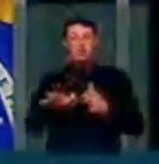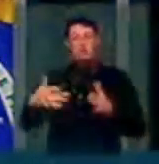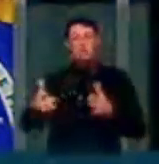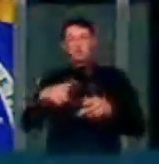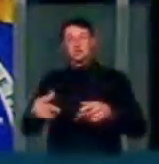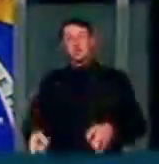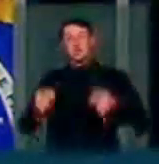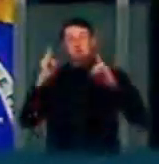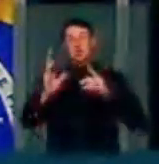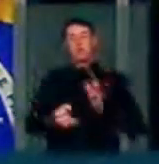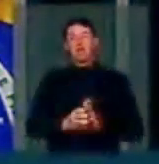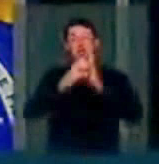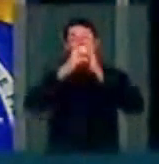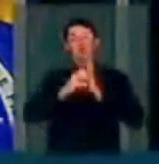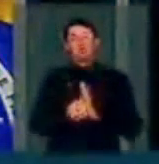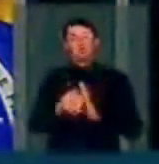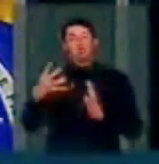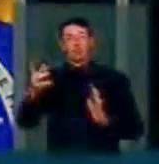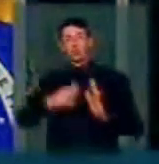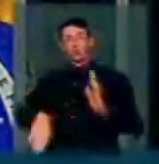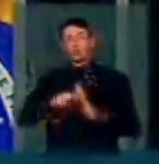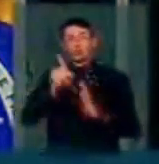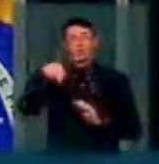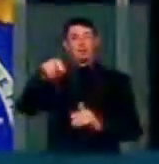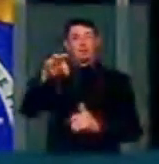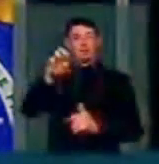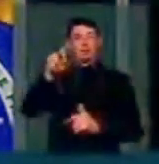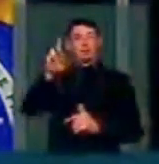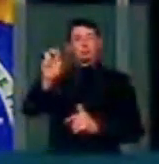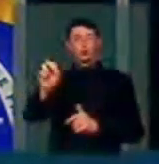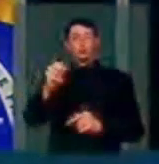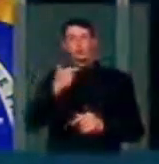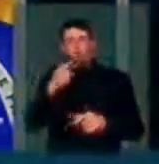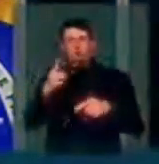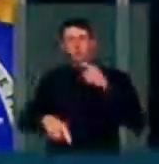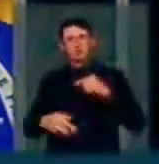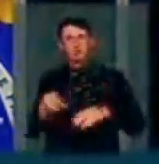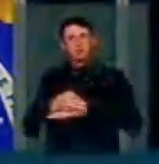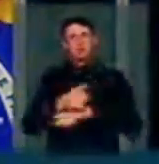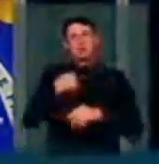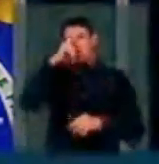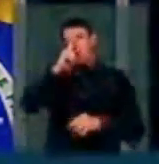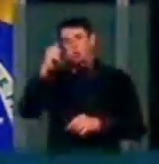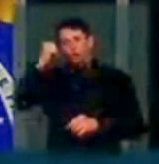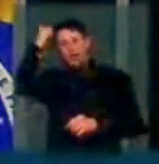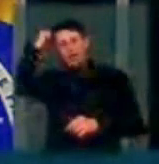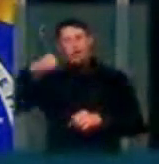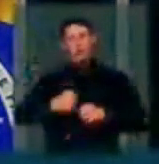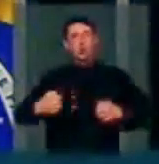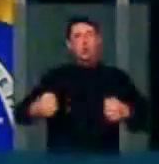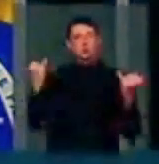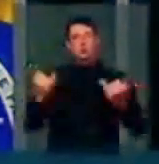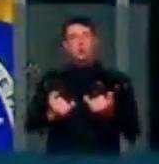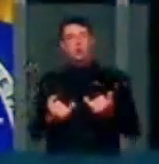prédio com vários elevadores, todos os elevadores são neutros. Você não pode ser impedido de entrar no elevador porque você é loiro, ou careca, ou gordo. E